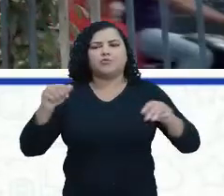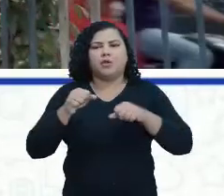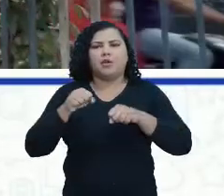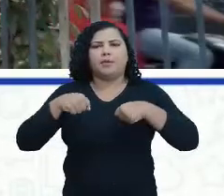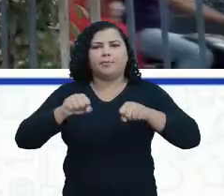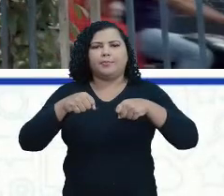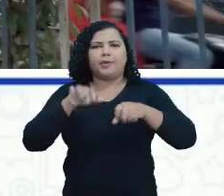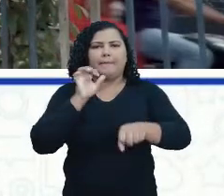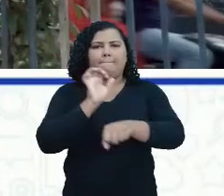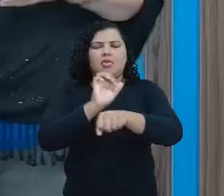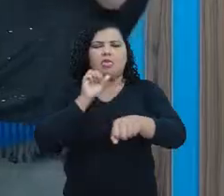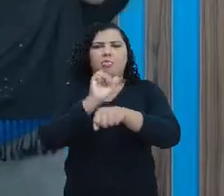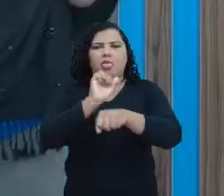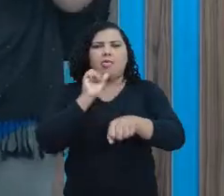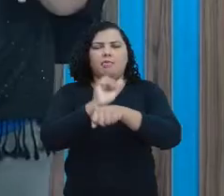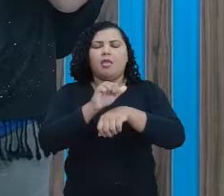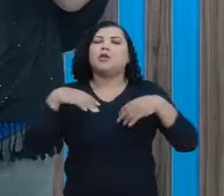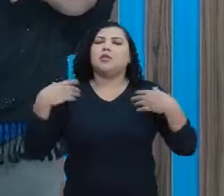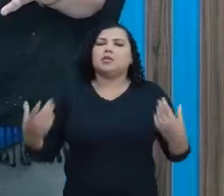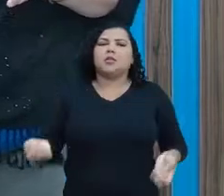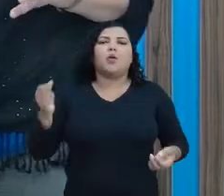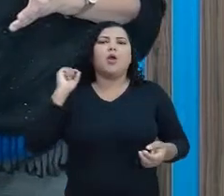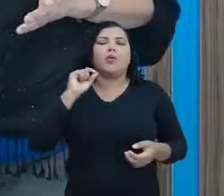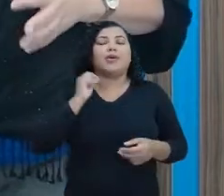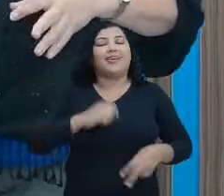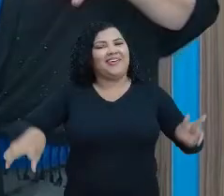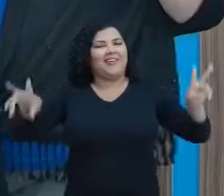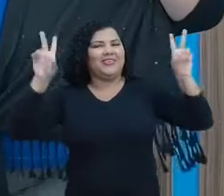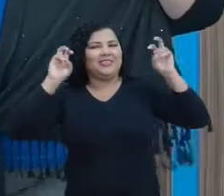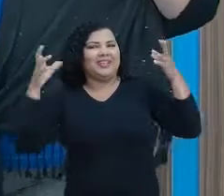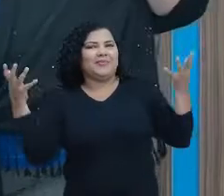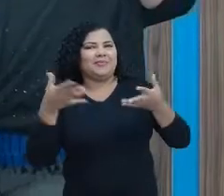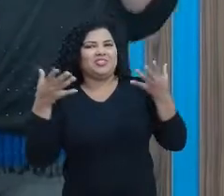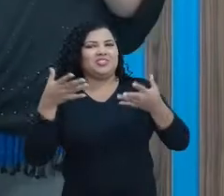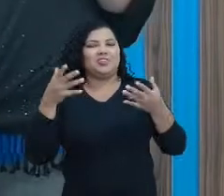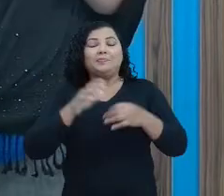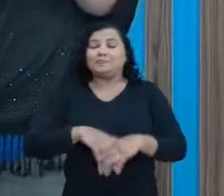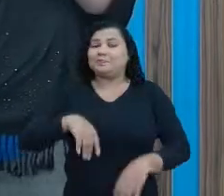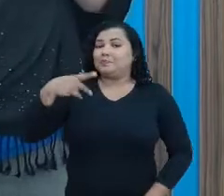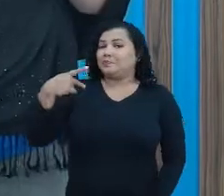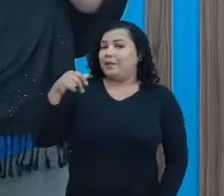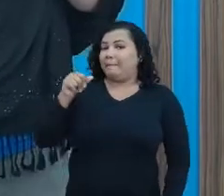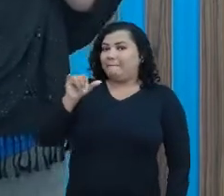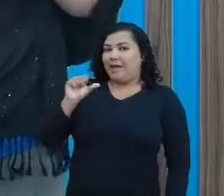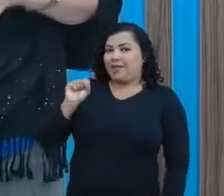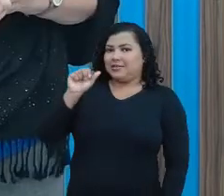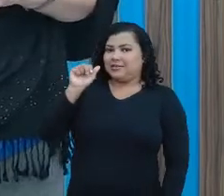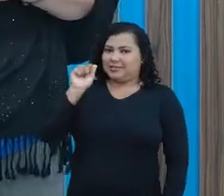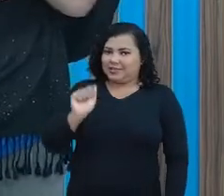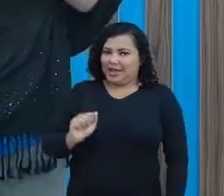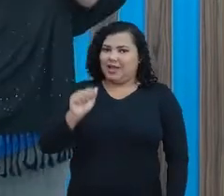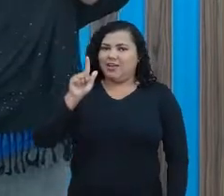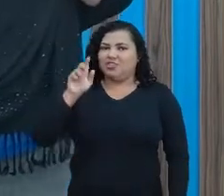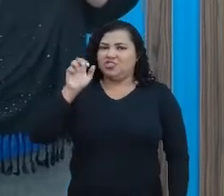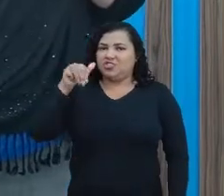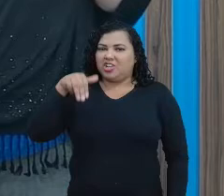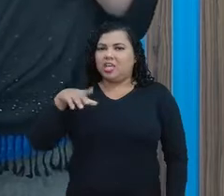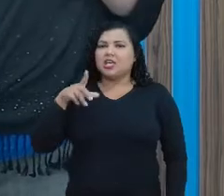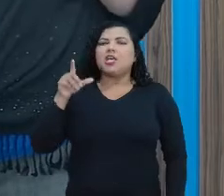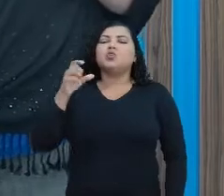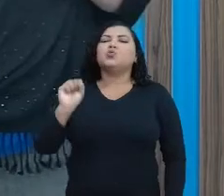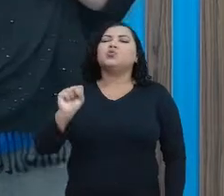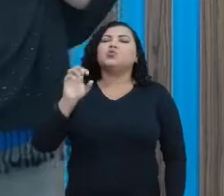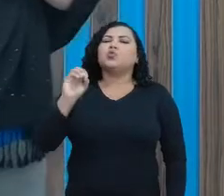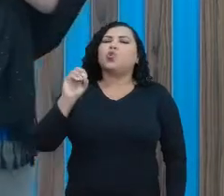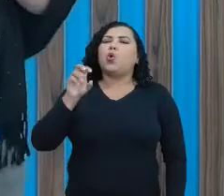som. Então, esse é o nosso assunto de hoje, tá? Paisagem sonora. A palavra